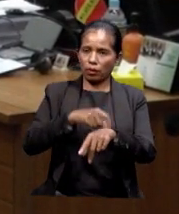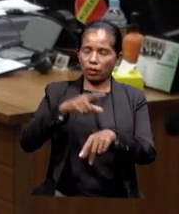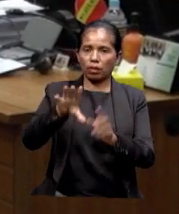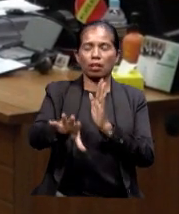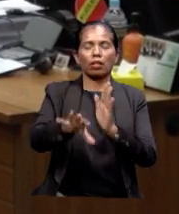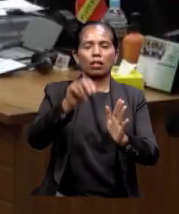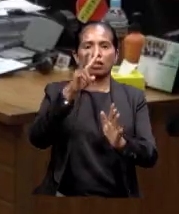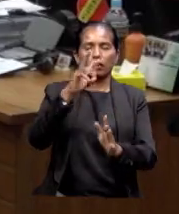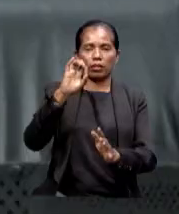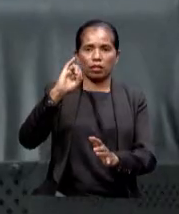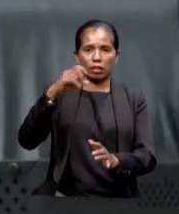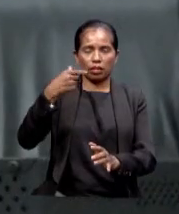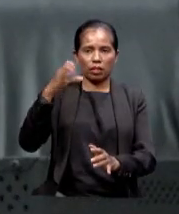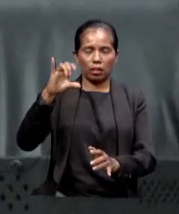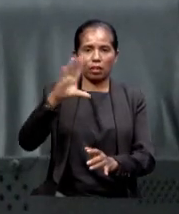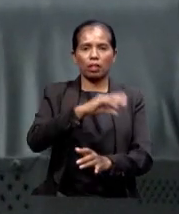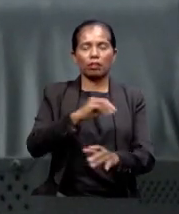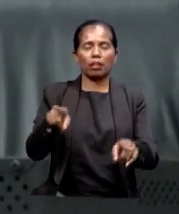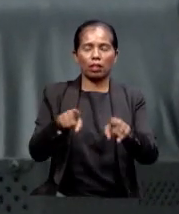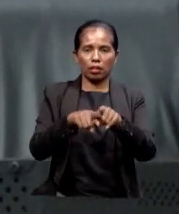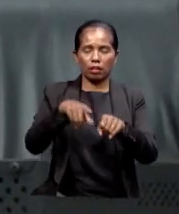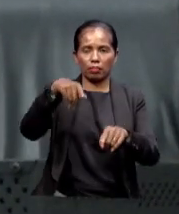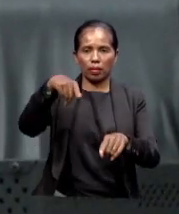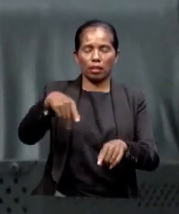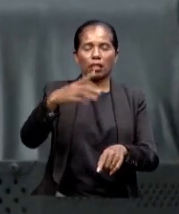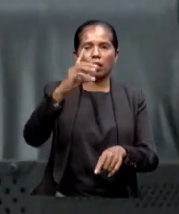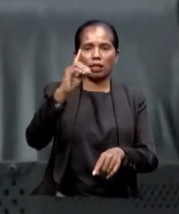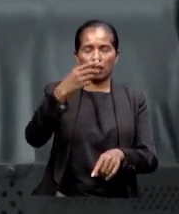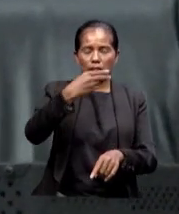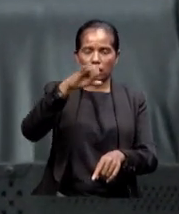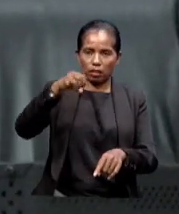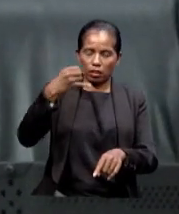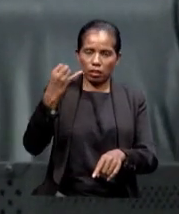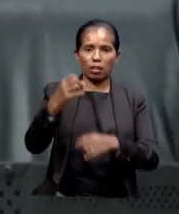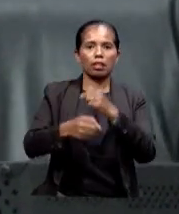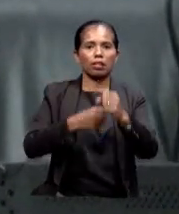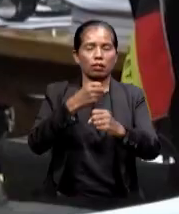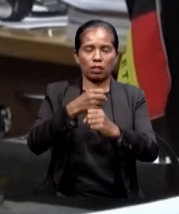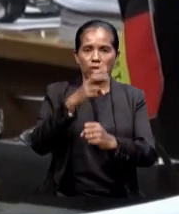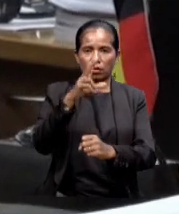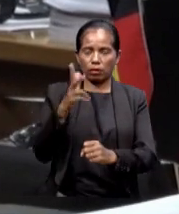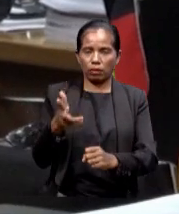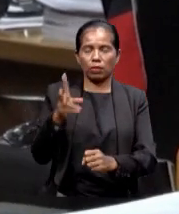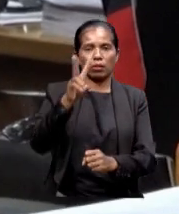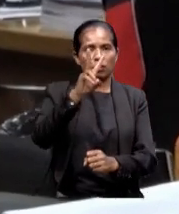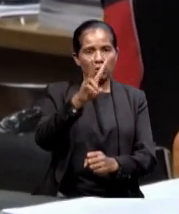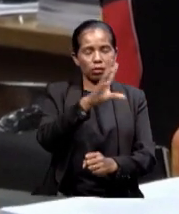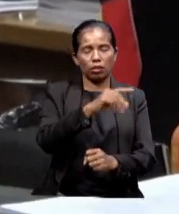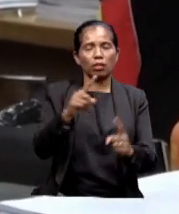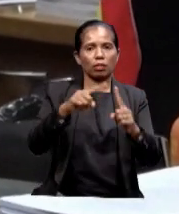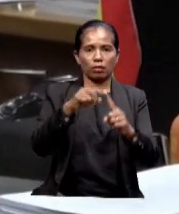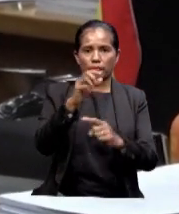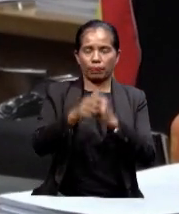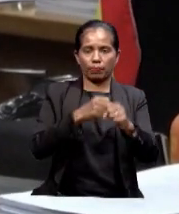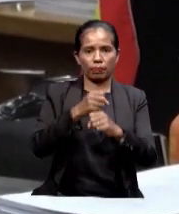Virgílio da Silva Guterres, sai provedor direito humanos na justiça, ba período Tinan Rihun Rua Ronolorisin Rua, to Tinan Rihun